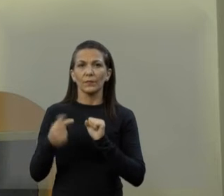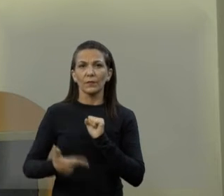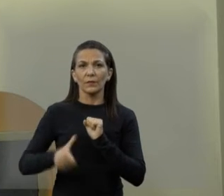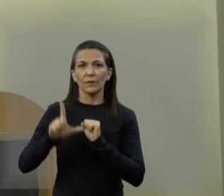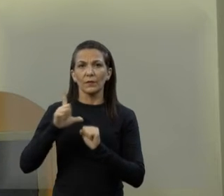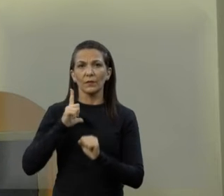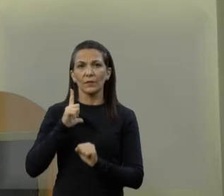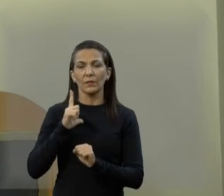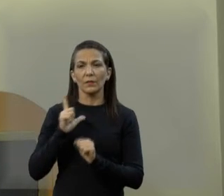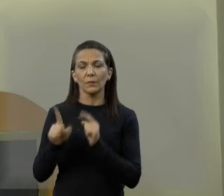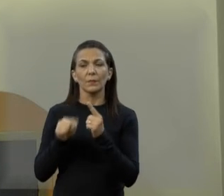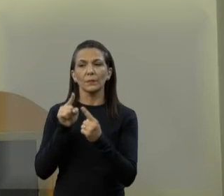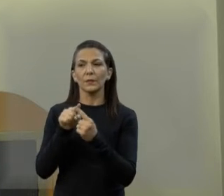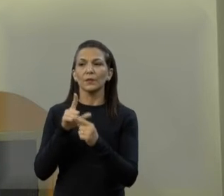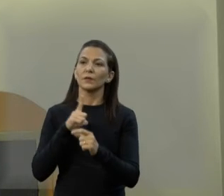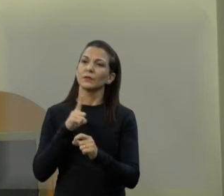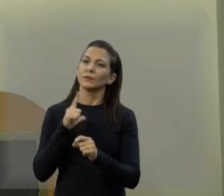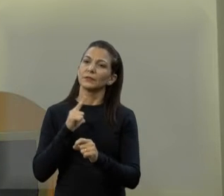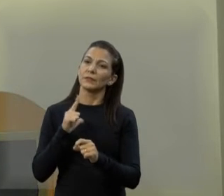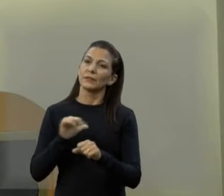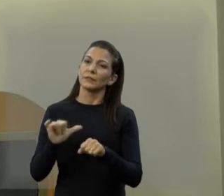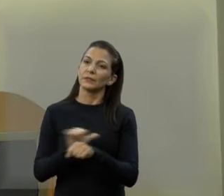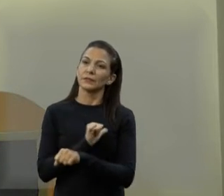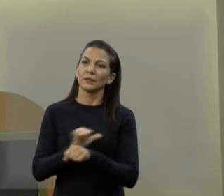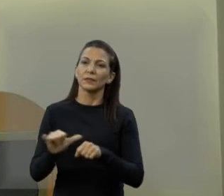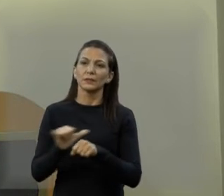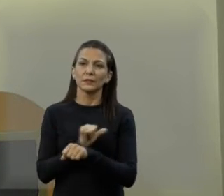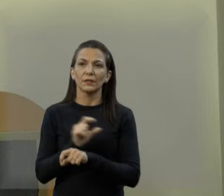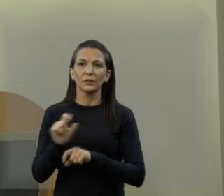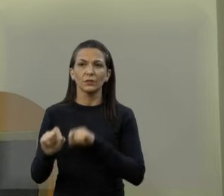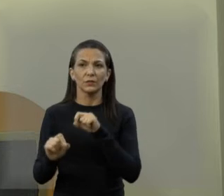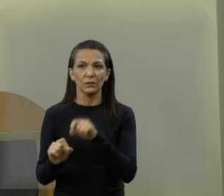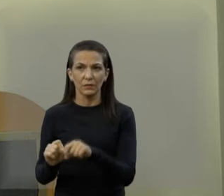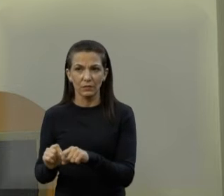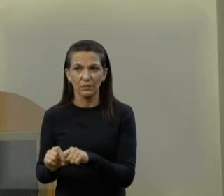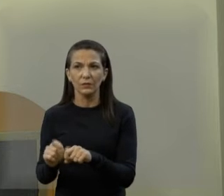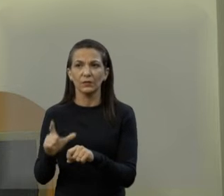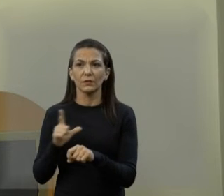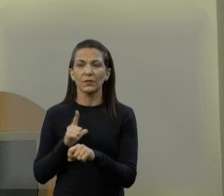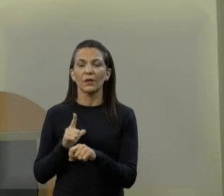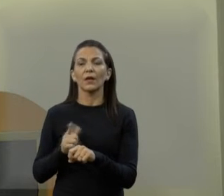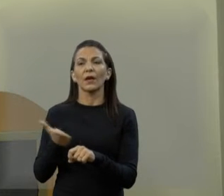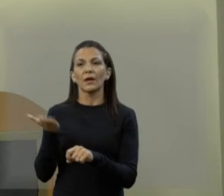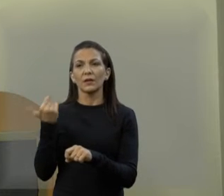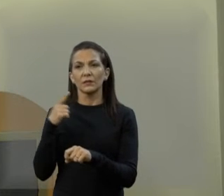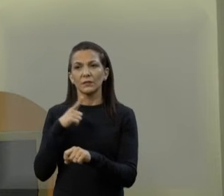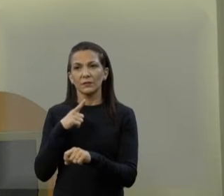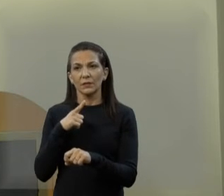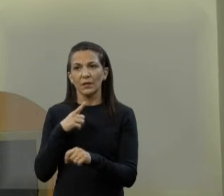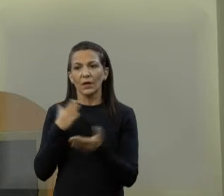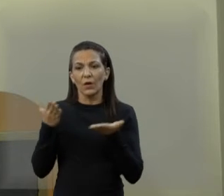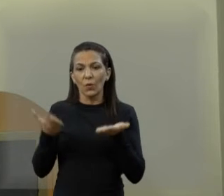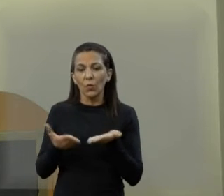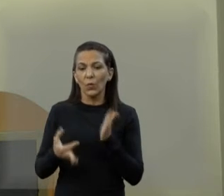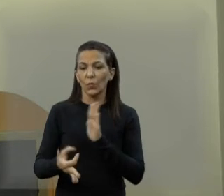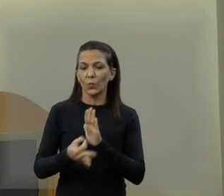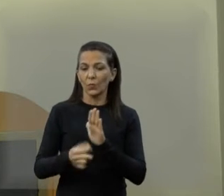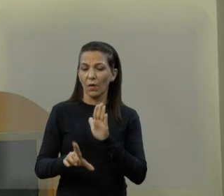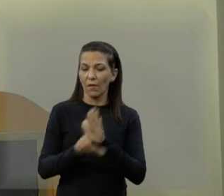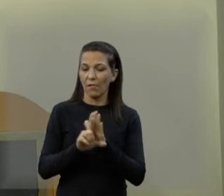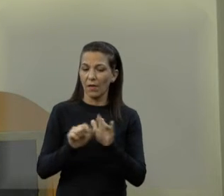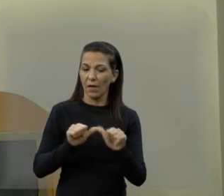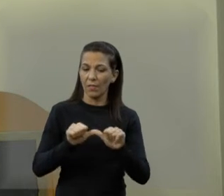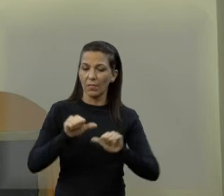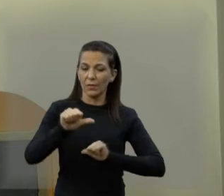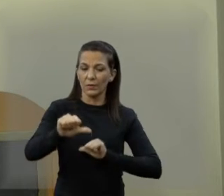tem por objetivo inserir o mecanismo de transição entre a região anteriormente vigente eu regime ora proposto